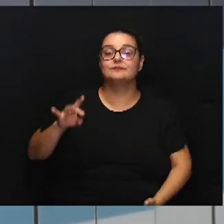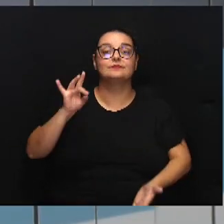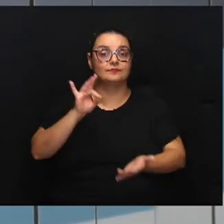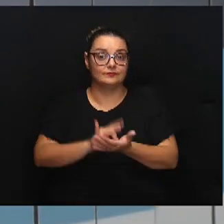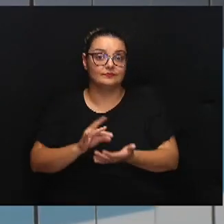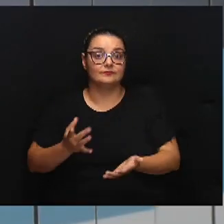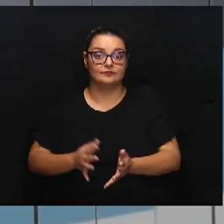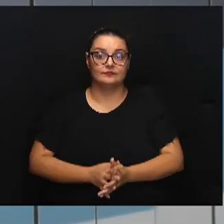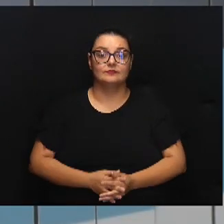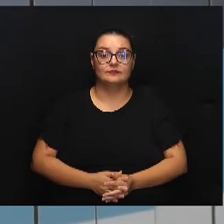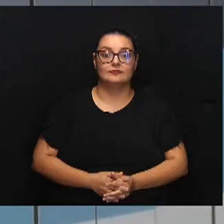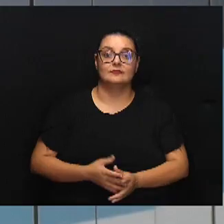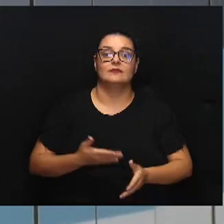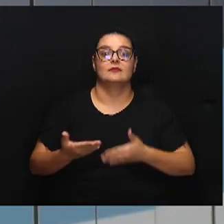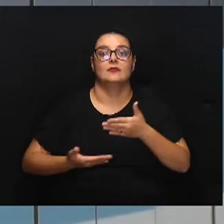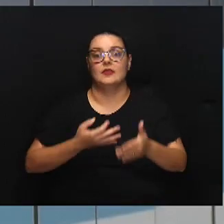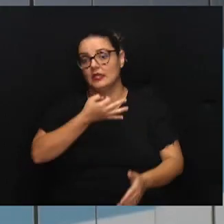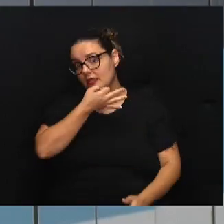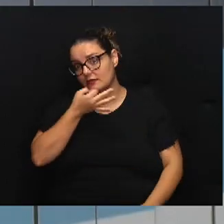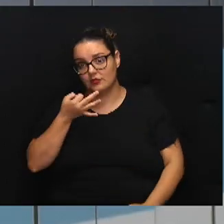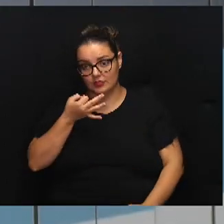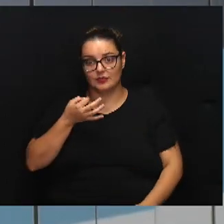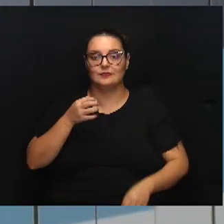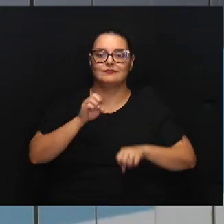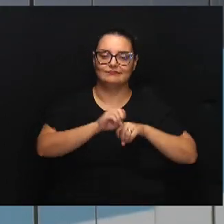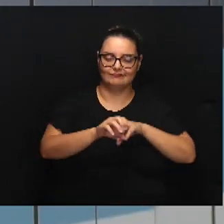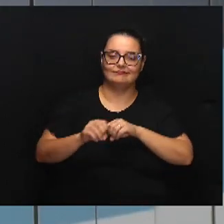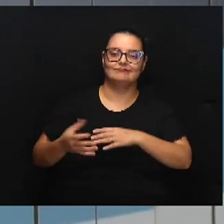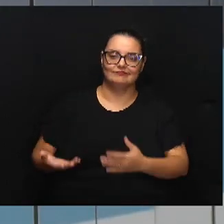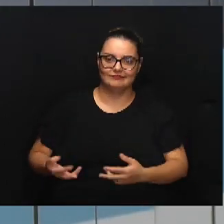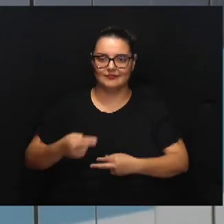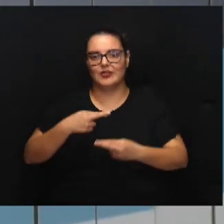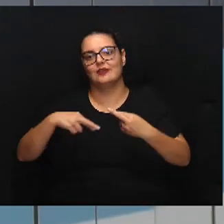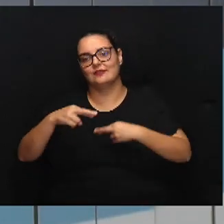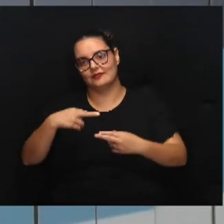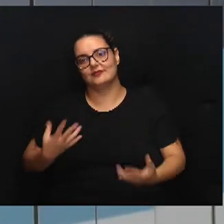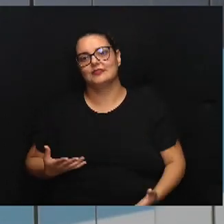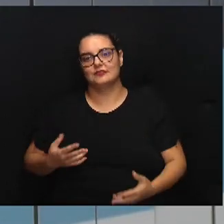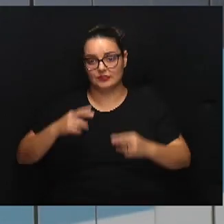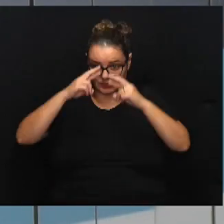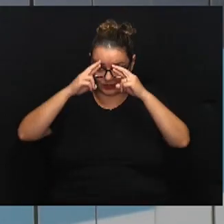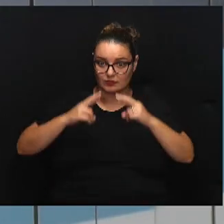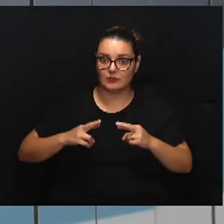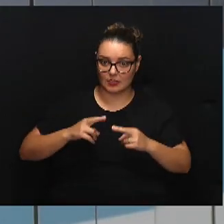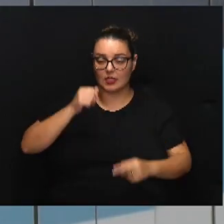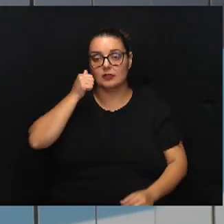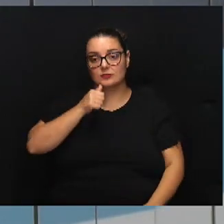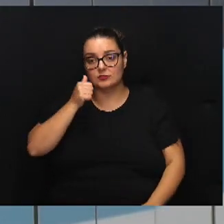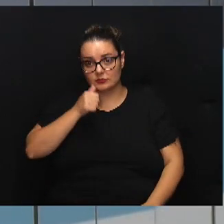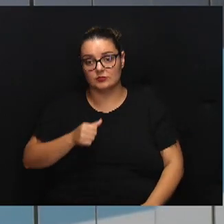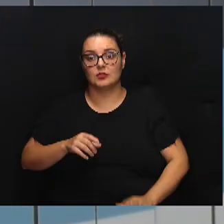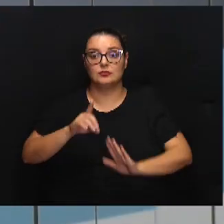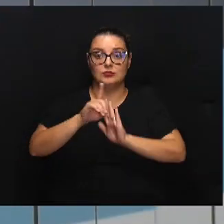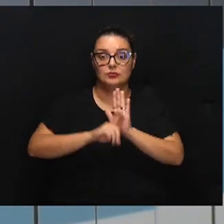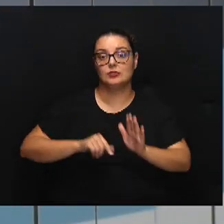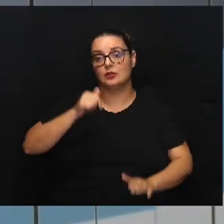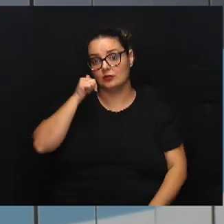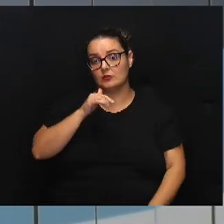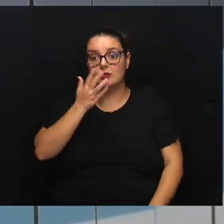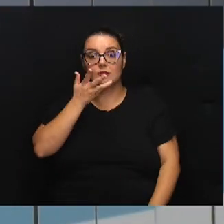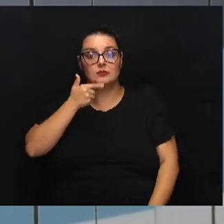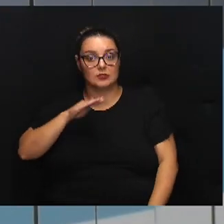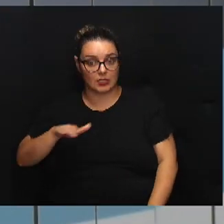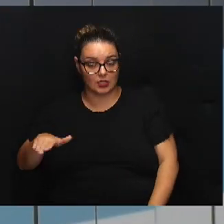assim, é um serviço de excelência que nos ensina muito sobre a questão do respeito às mulheres, aos direitos das mulheres, das